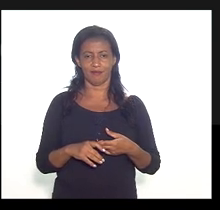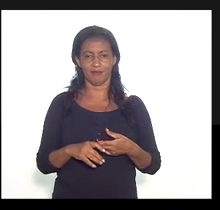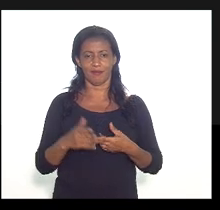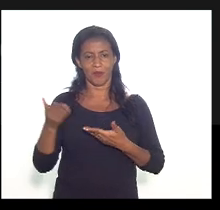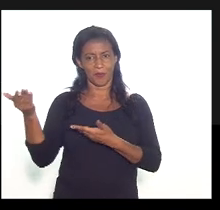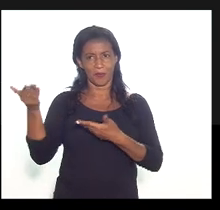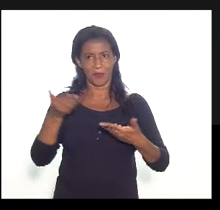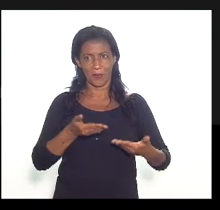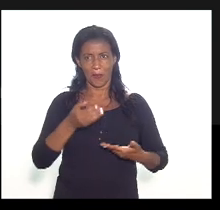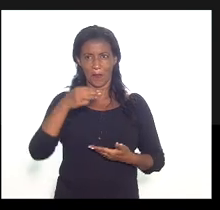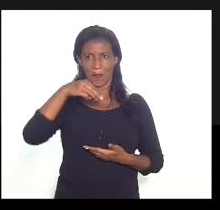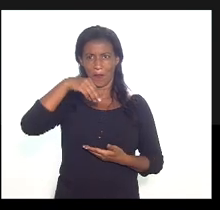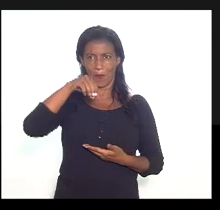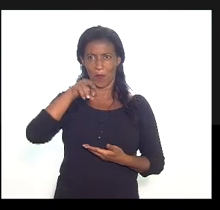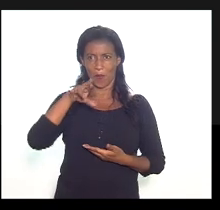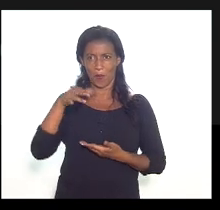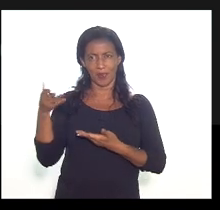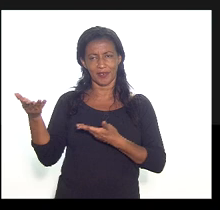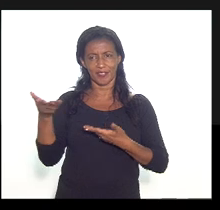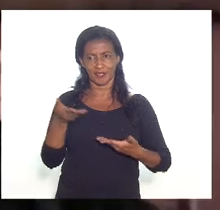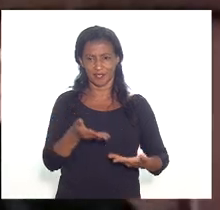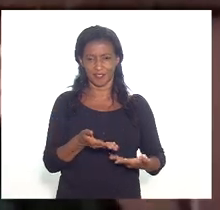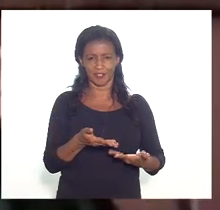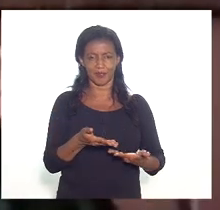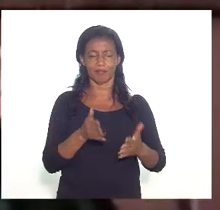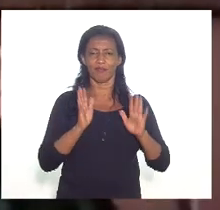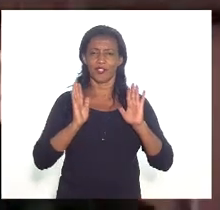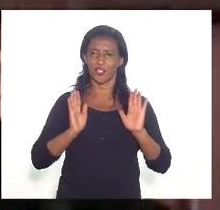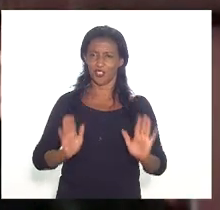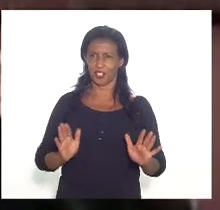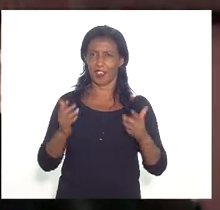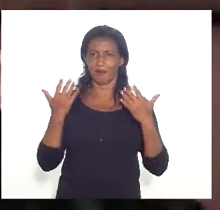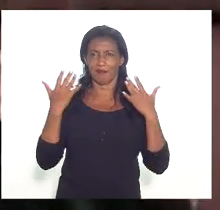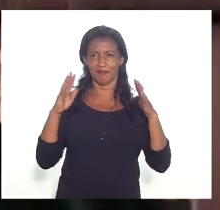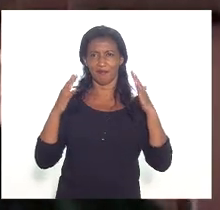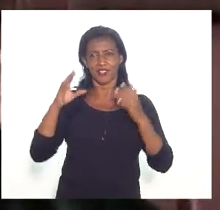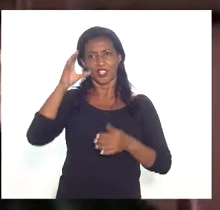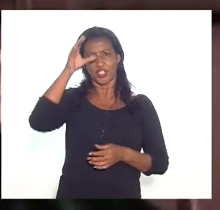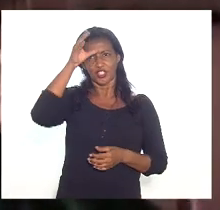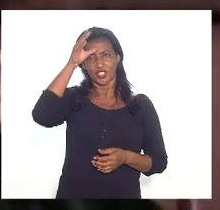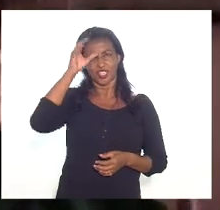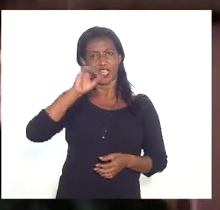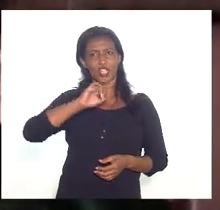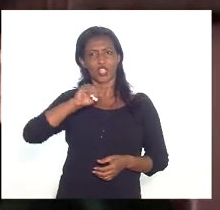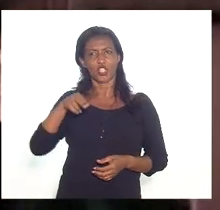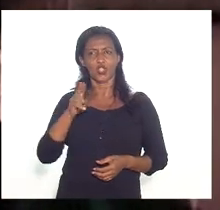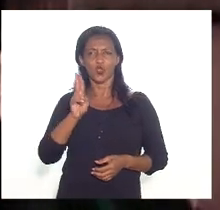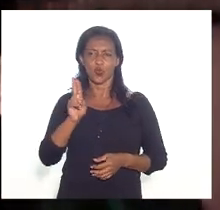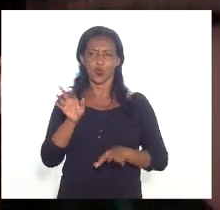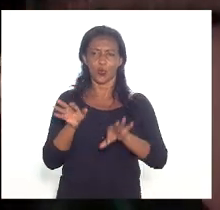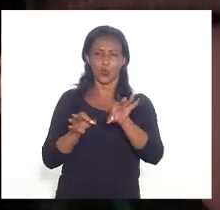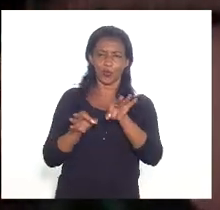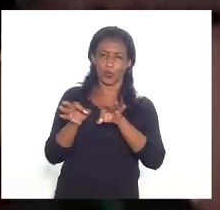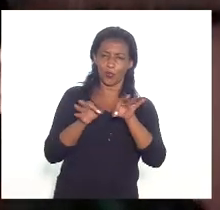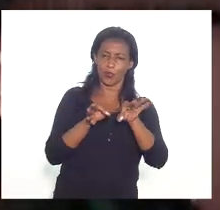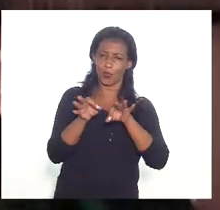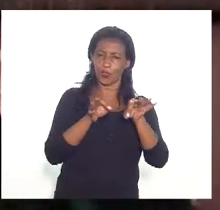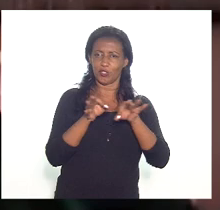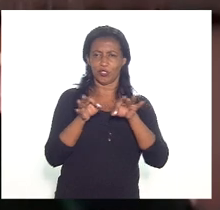Mônica Francisco. Obrigada, presidente. Já parabenizando a Tia Ju pelo projeto, né? E